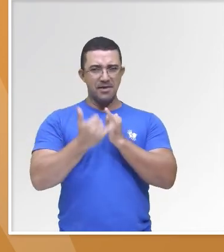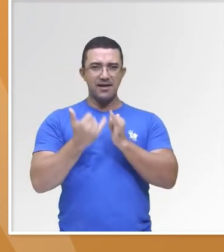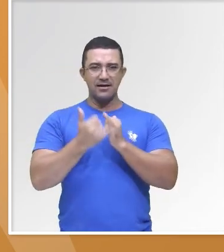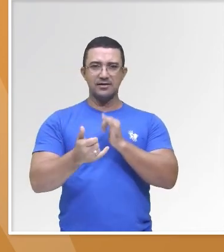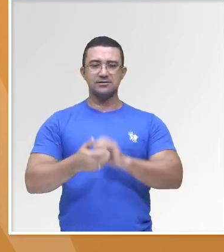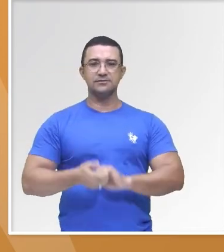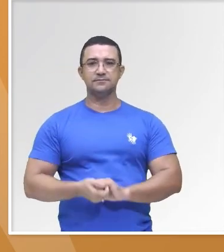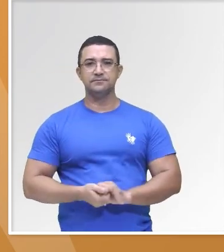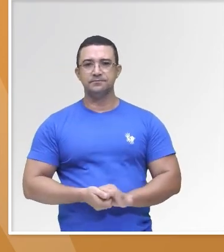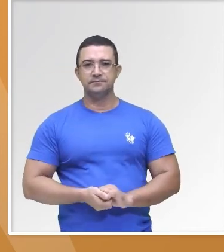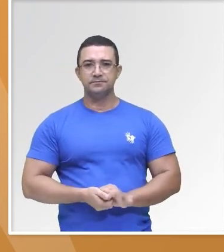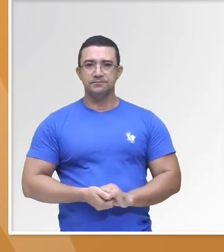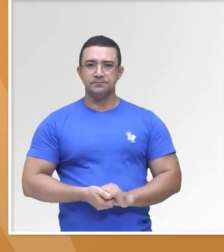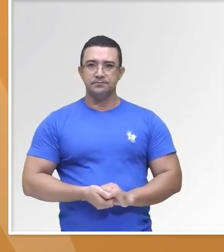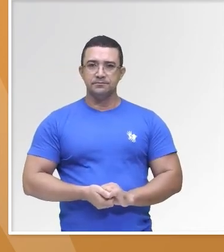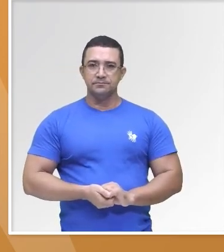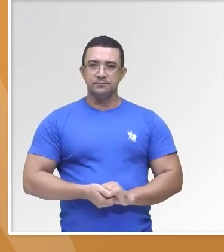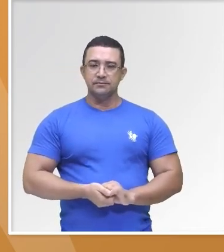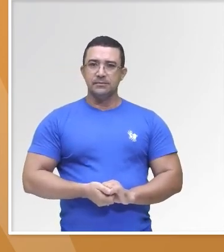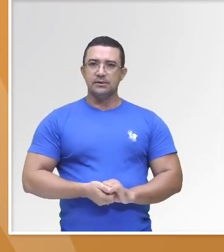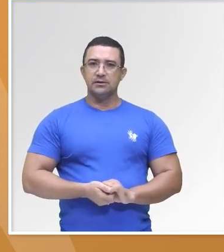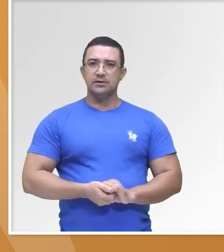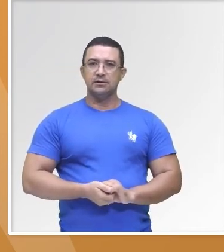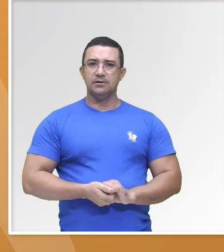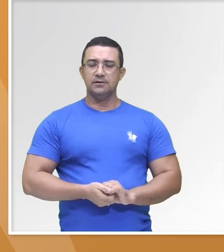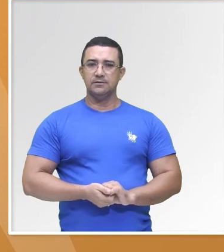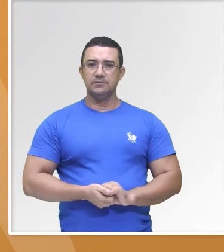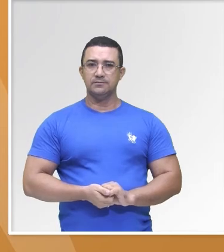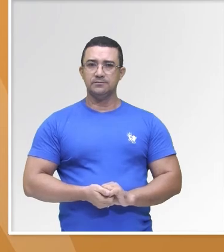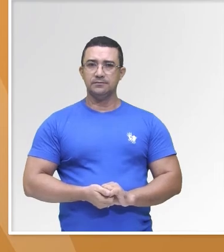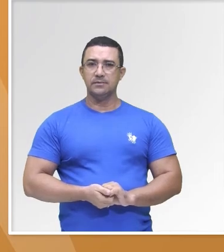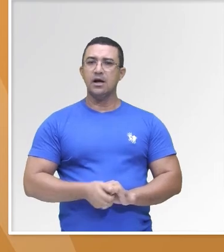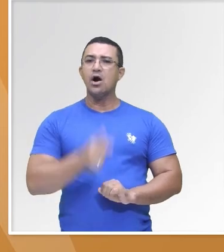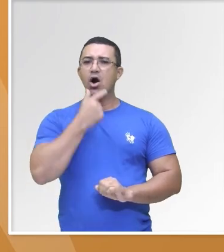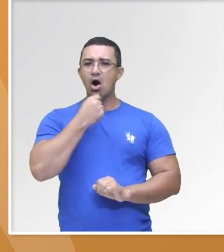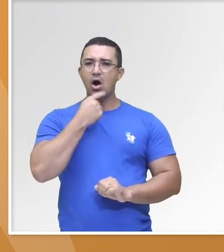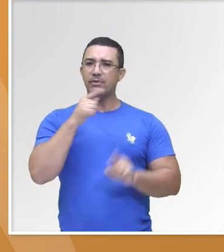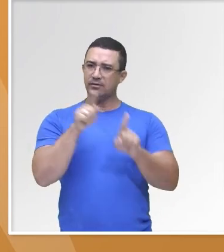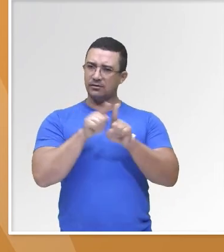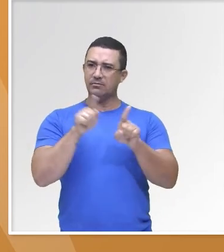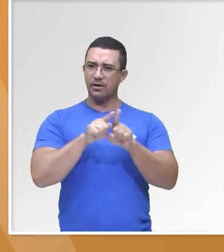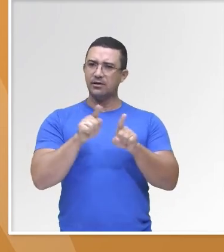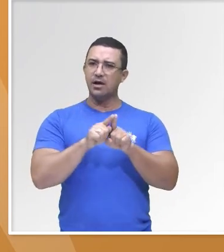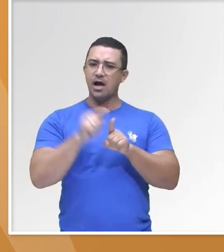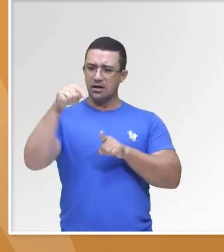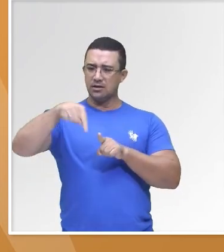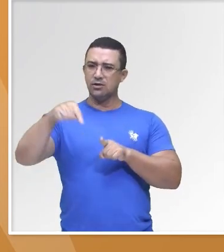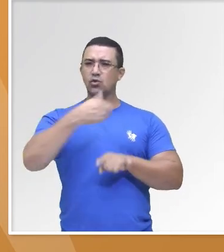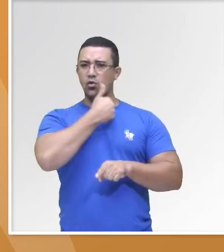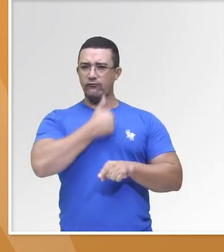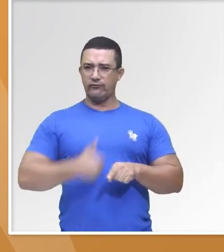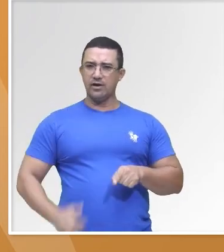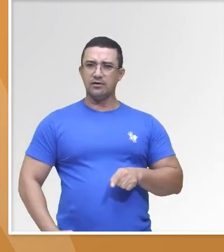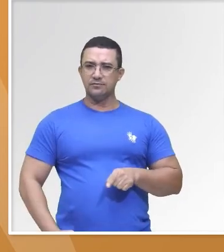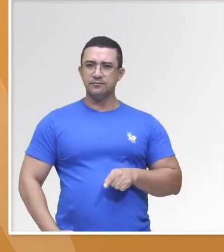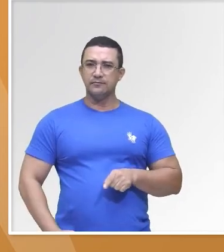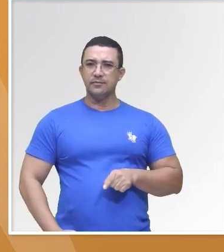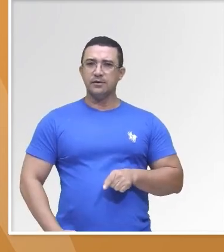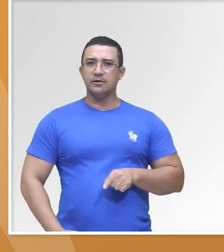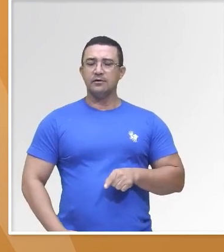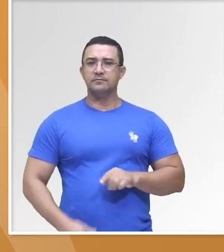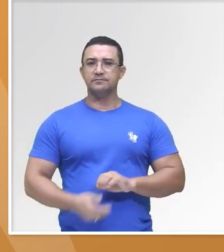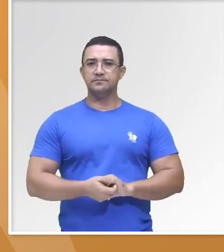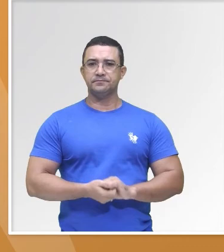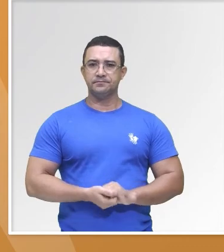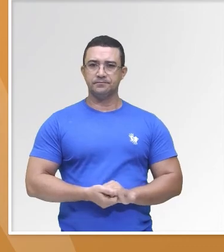despotismo esclarecido esteve no governo de Marquês de Pombal, ministro do rei Dom José I, que, procurando aumentar o poder